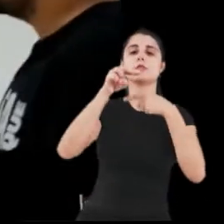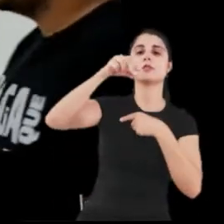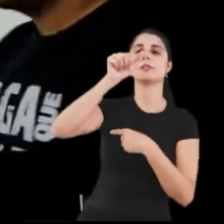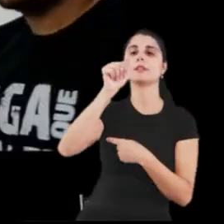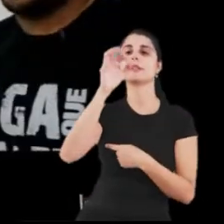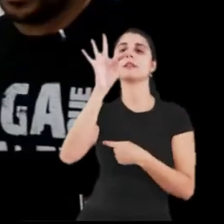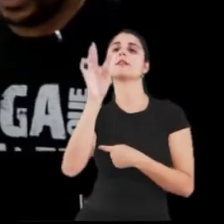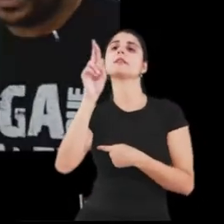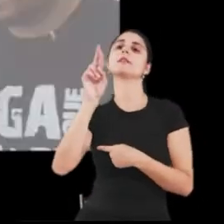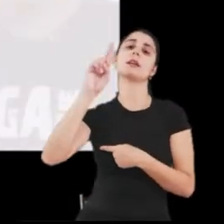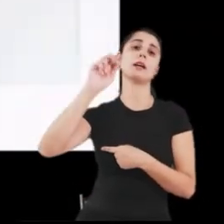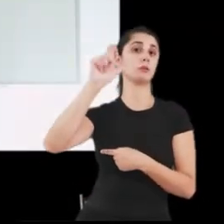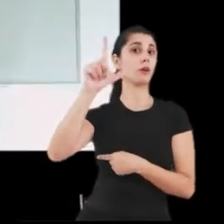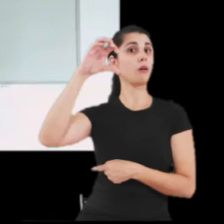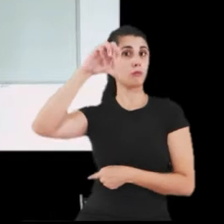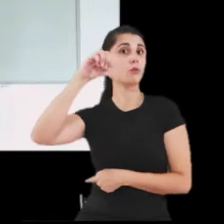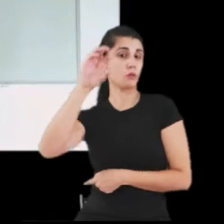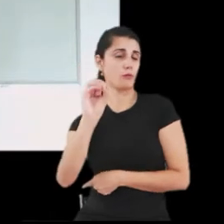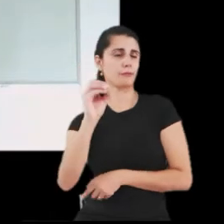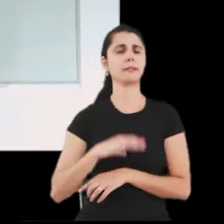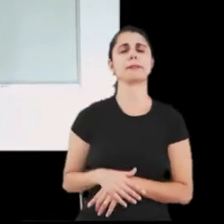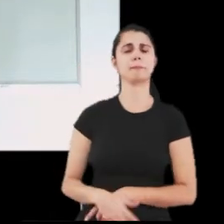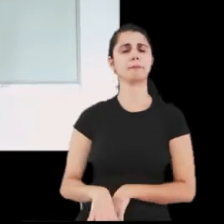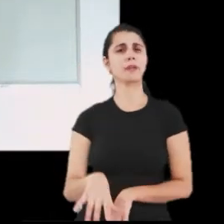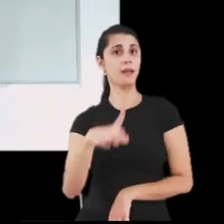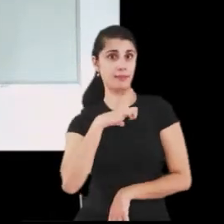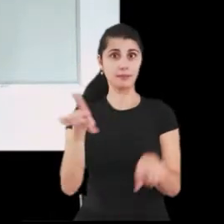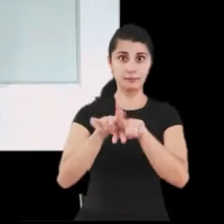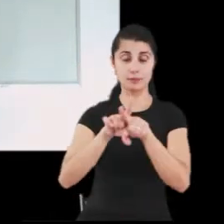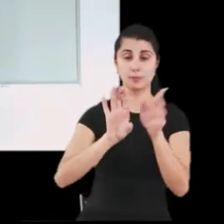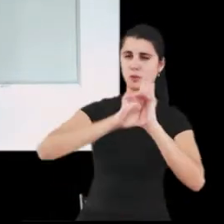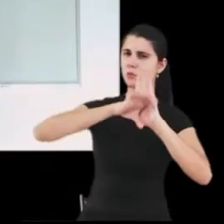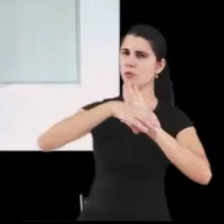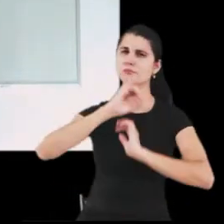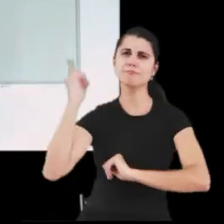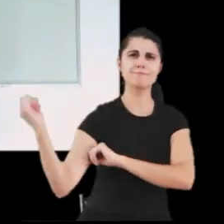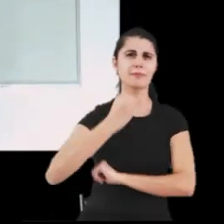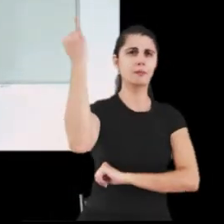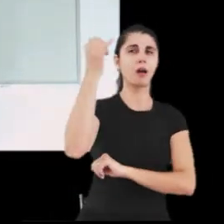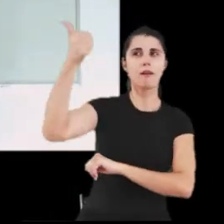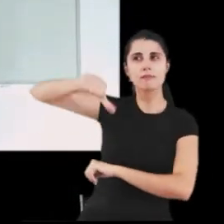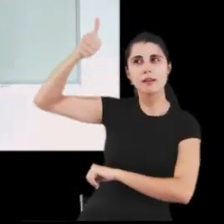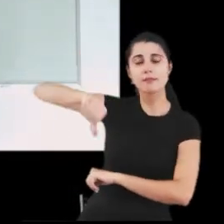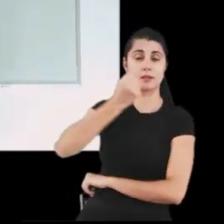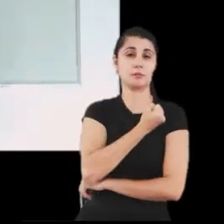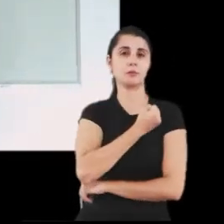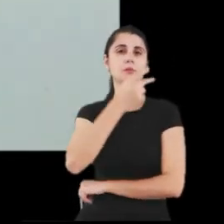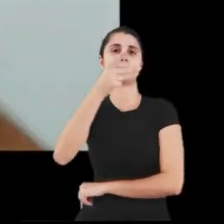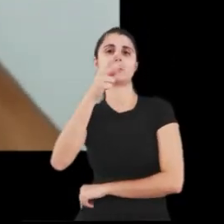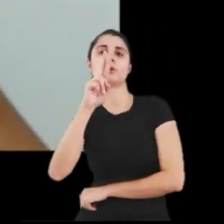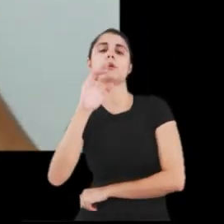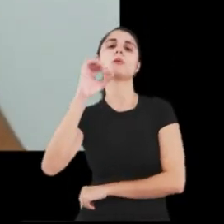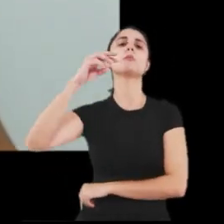naturais de 90. Existe também um conceito que é muito importante na análise de números primos, que são os